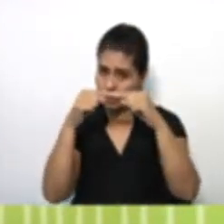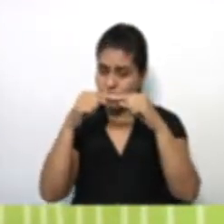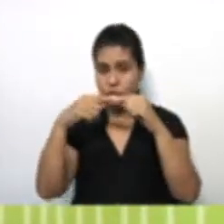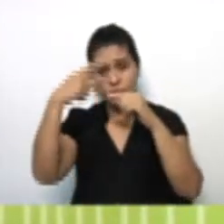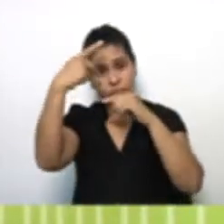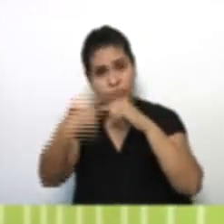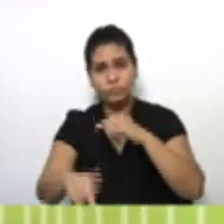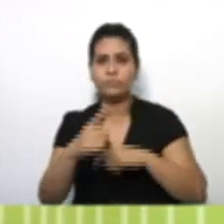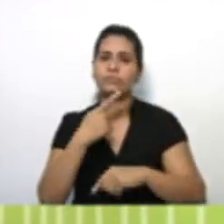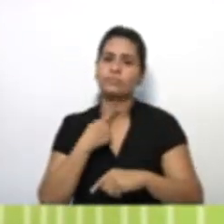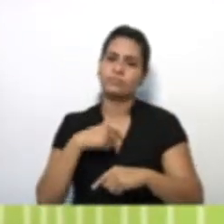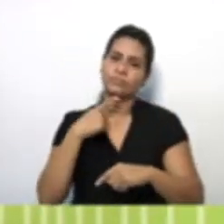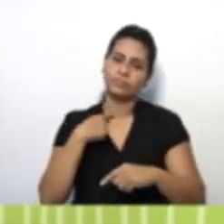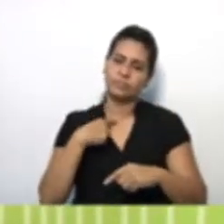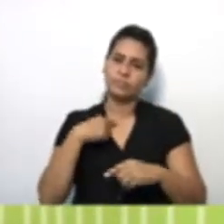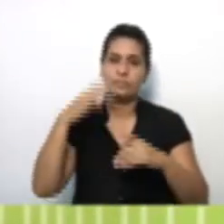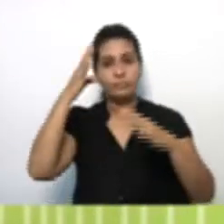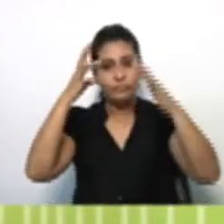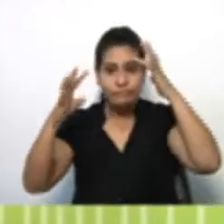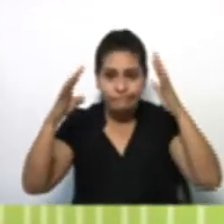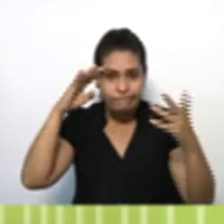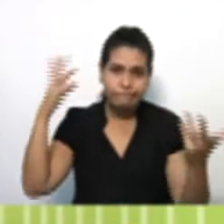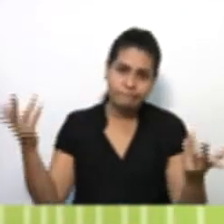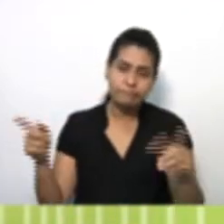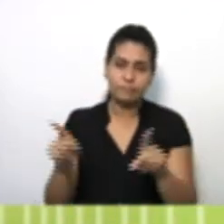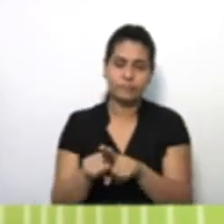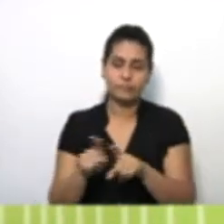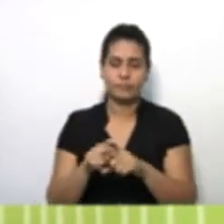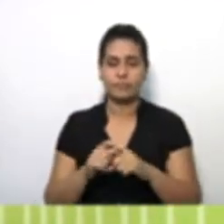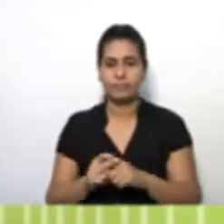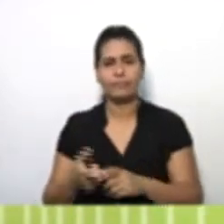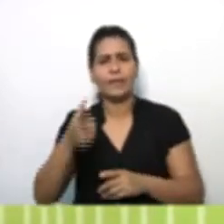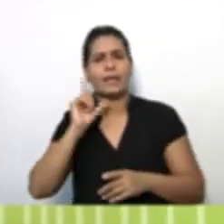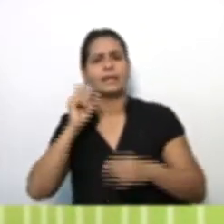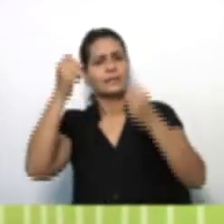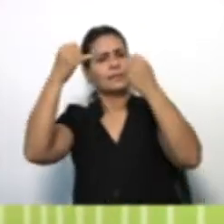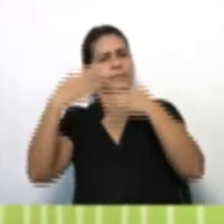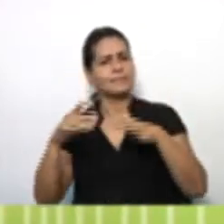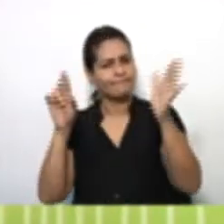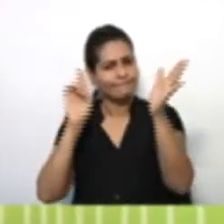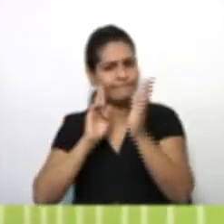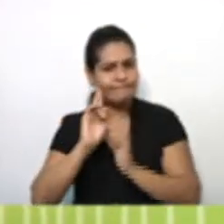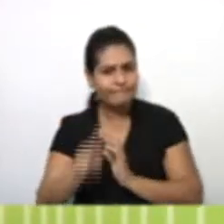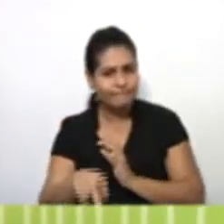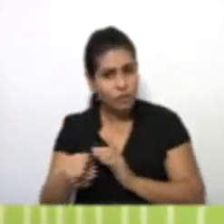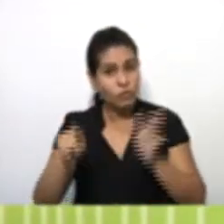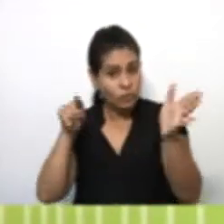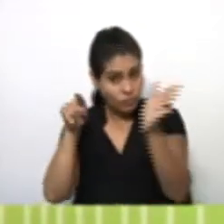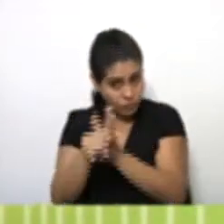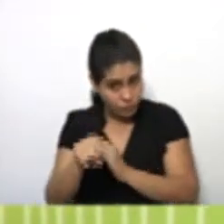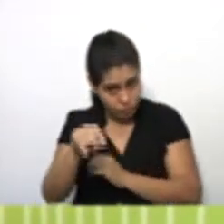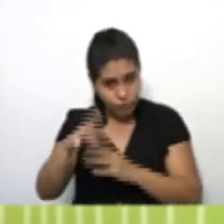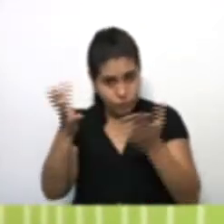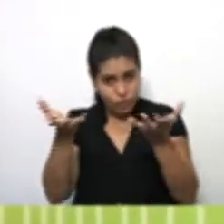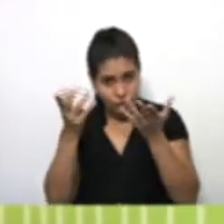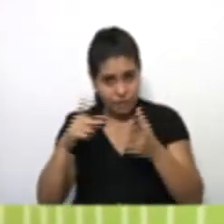atender a sua necessidade, a sua expectativa. Antes de responder a pergunta, eu vou te fazer aqui uma outra pergunta. Você já